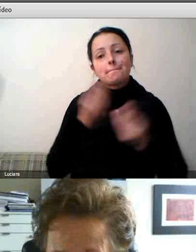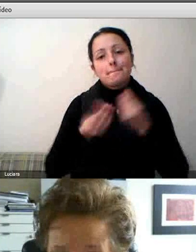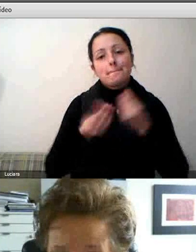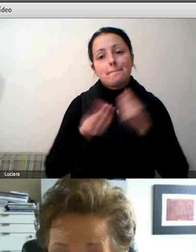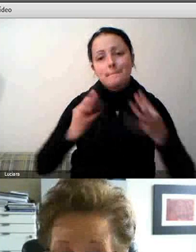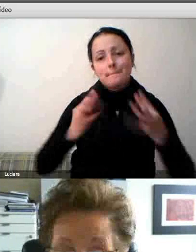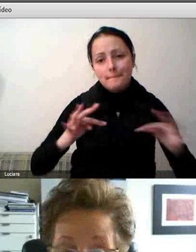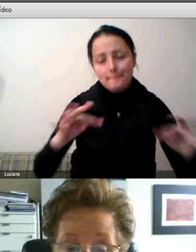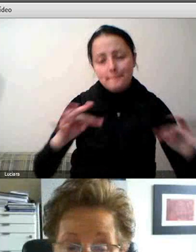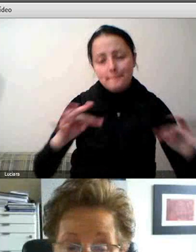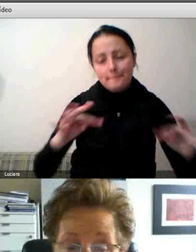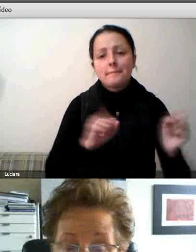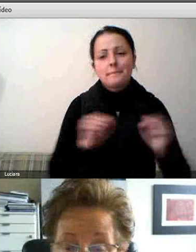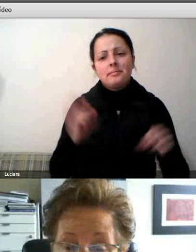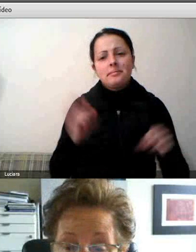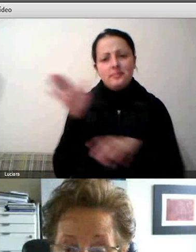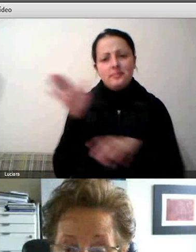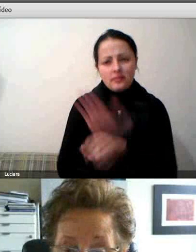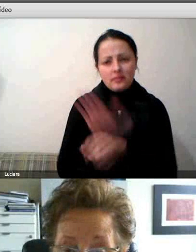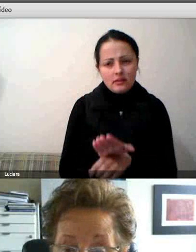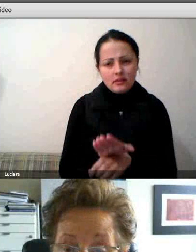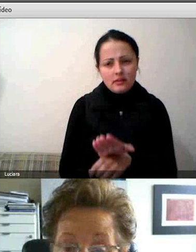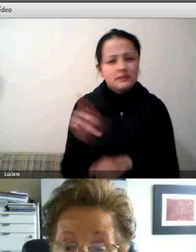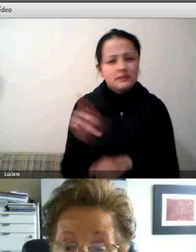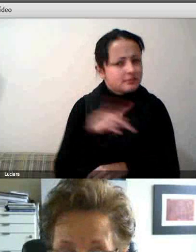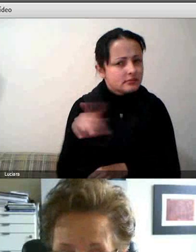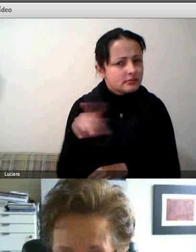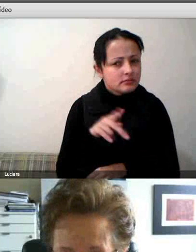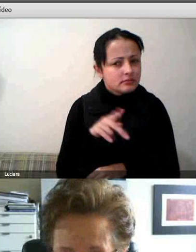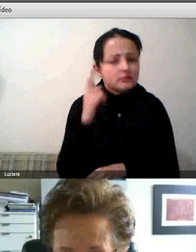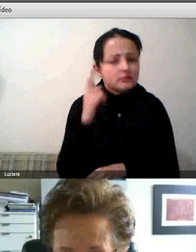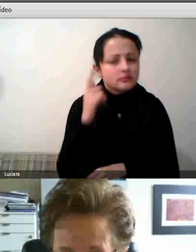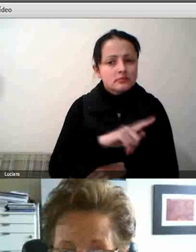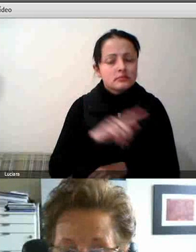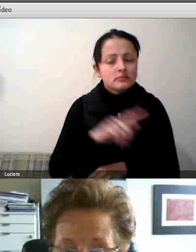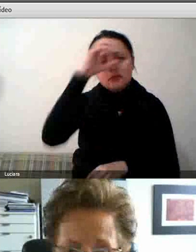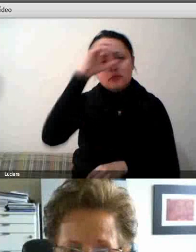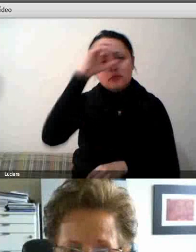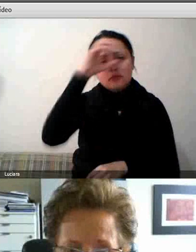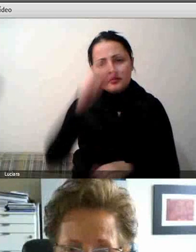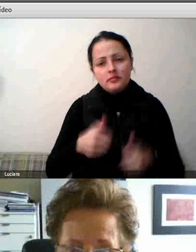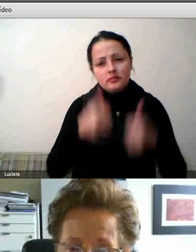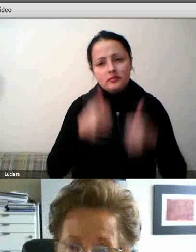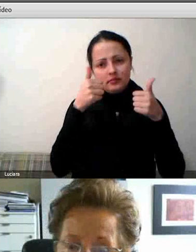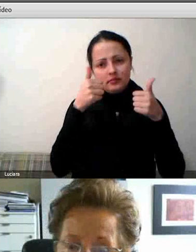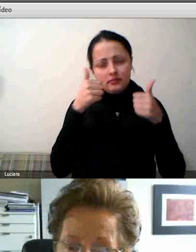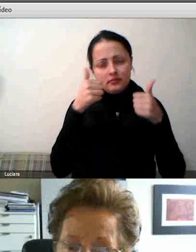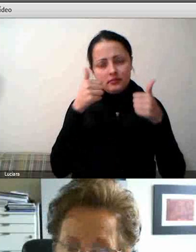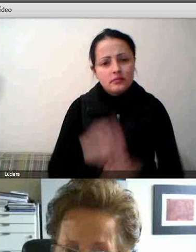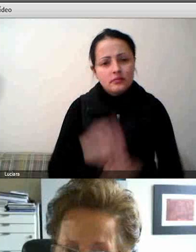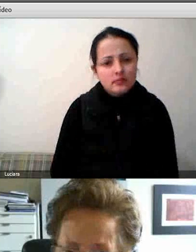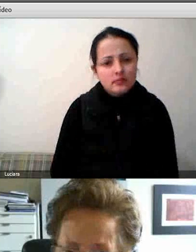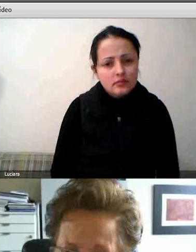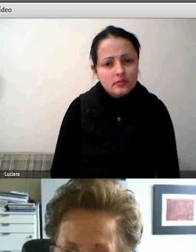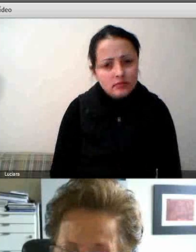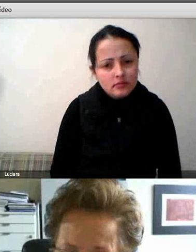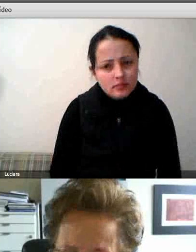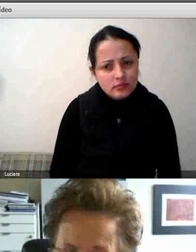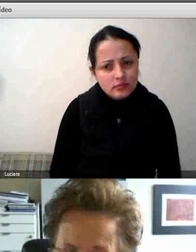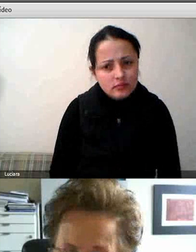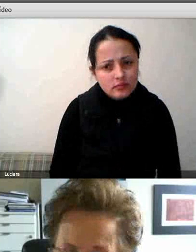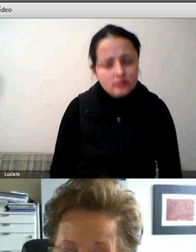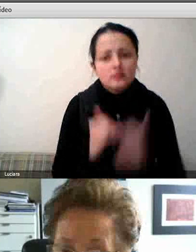ciências, mas interage com as outras pessoas. Interagir é assim, eu ajo e